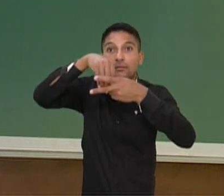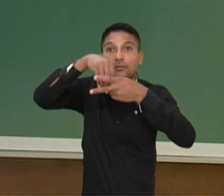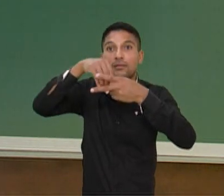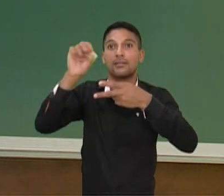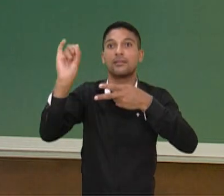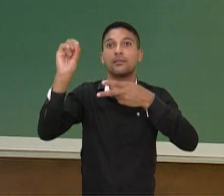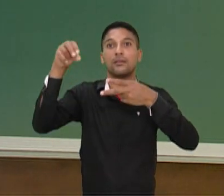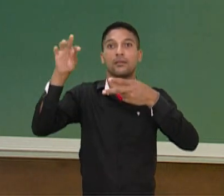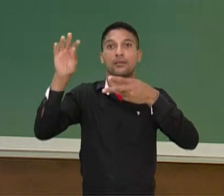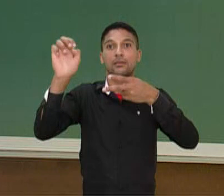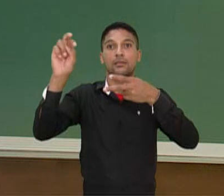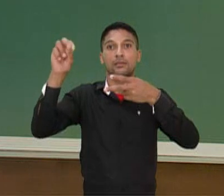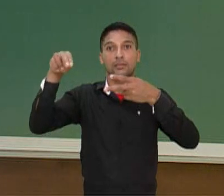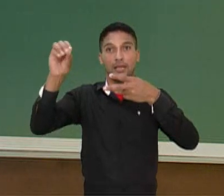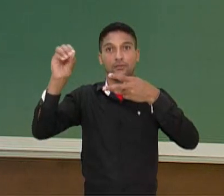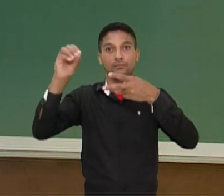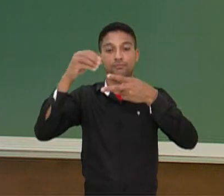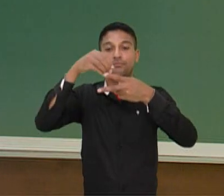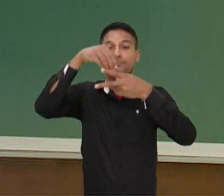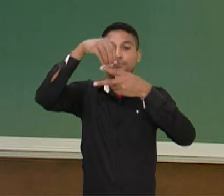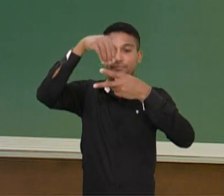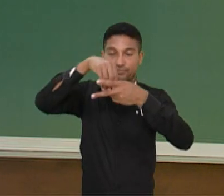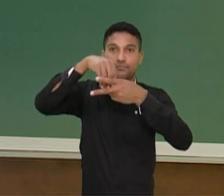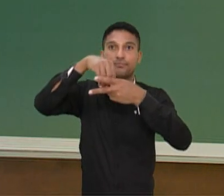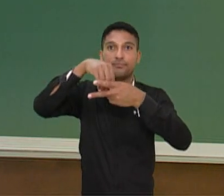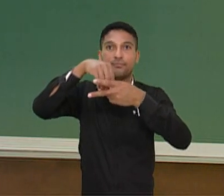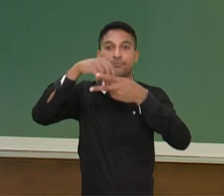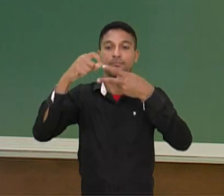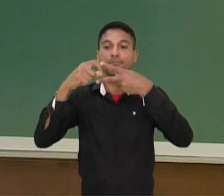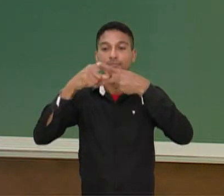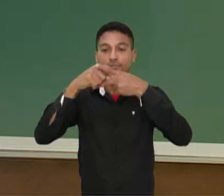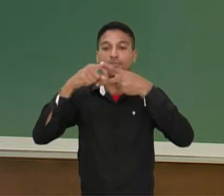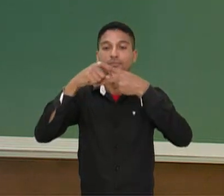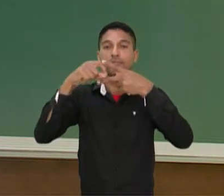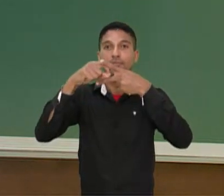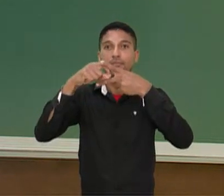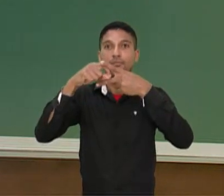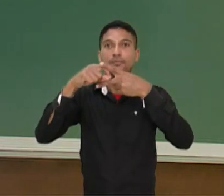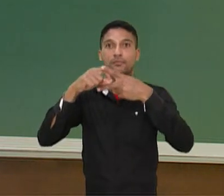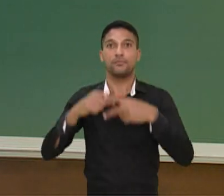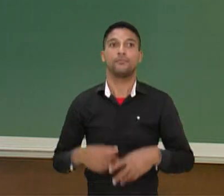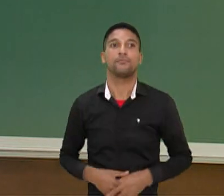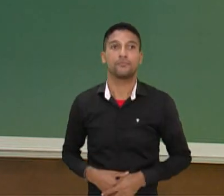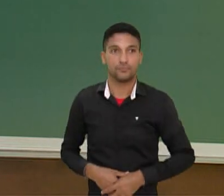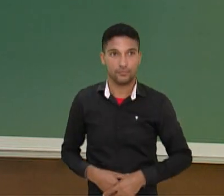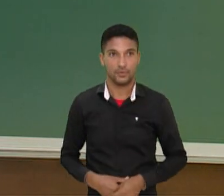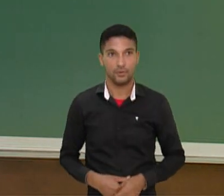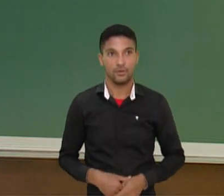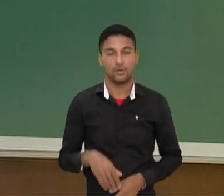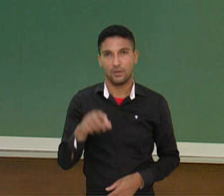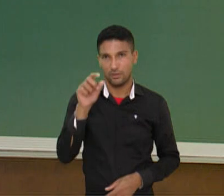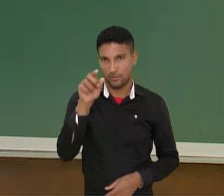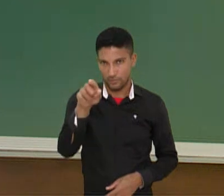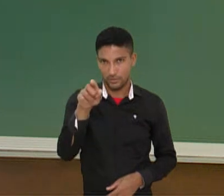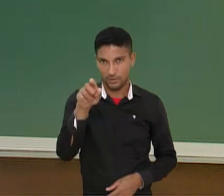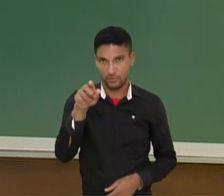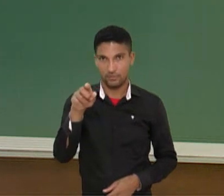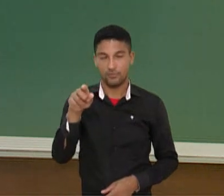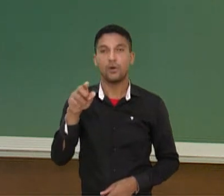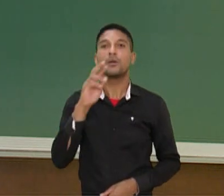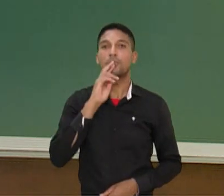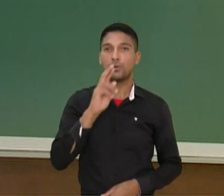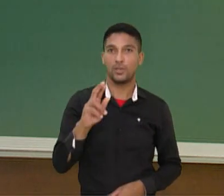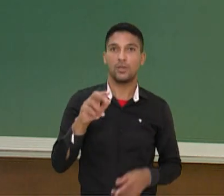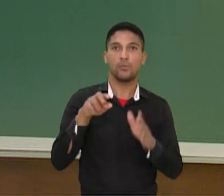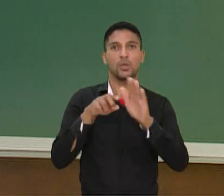construir um conceito novo, a gente sempre parte de coisas que a gente já sabe. Então, sempre que você for fazer um exercício, responder uma pergunta, seja